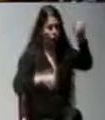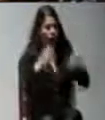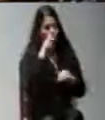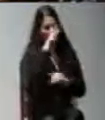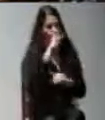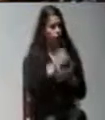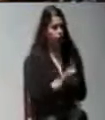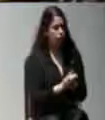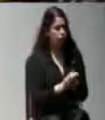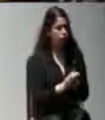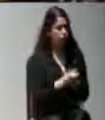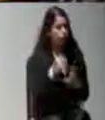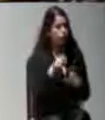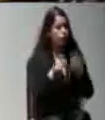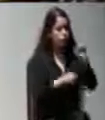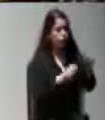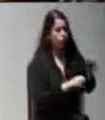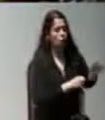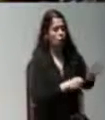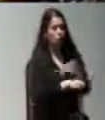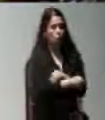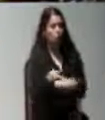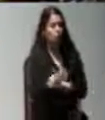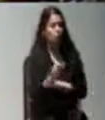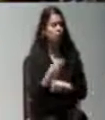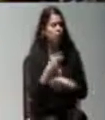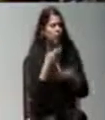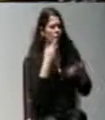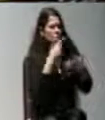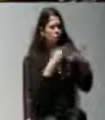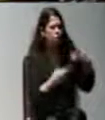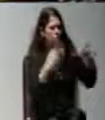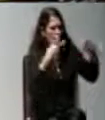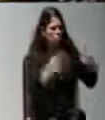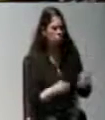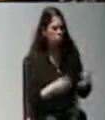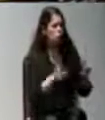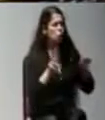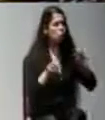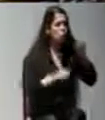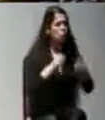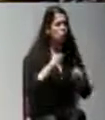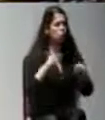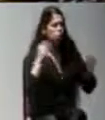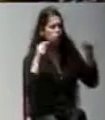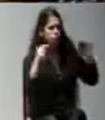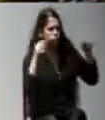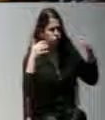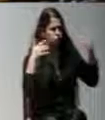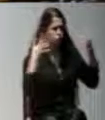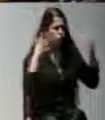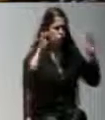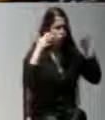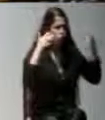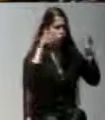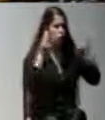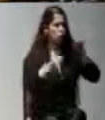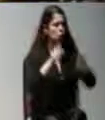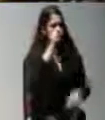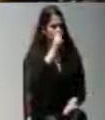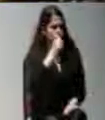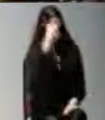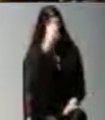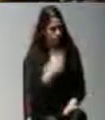Butler enfrenta essas questões trazendo para debate a noção de indivíduo e a importância de reter a noção sem,